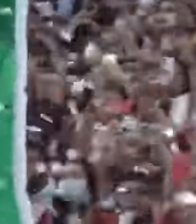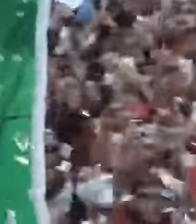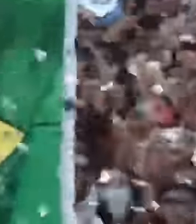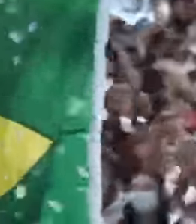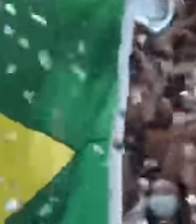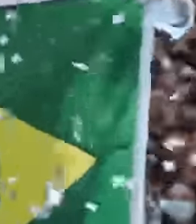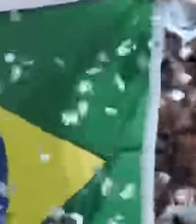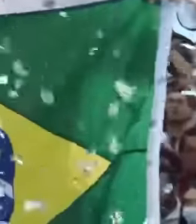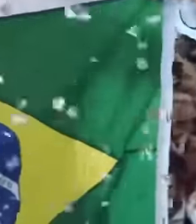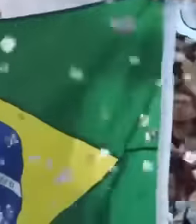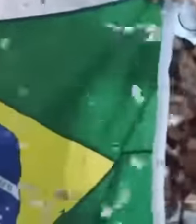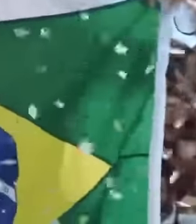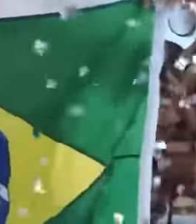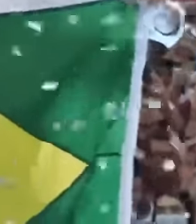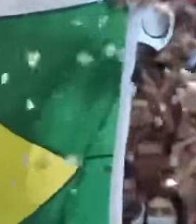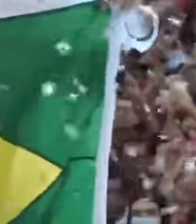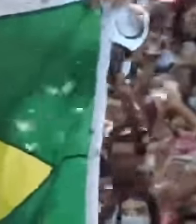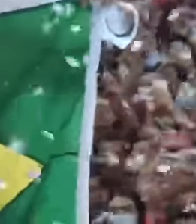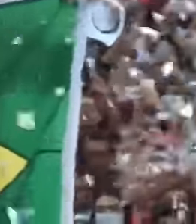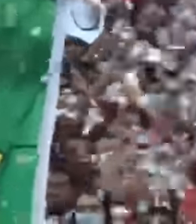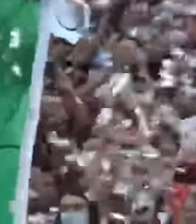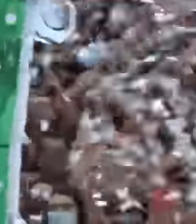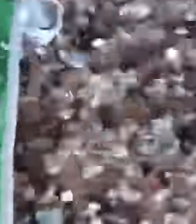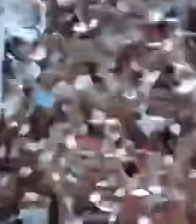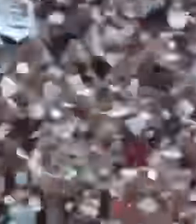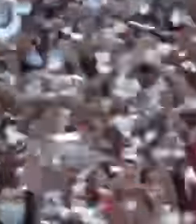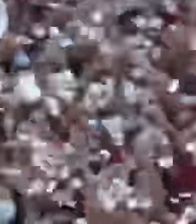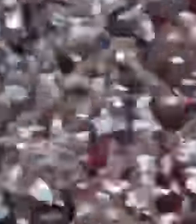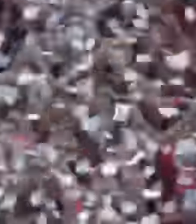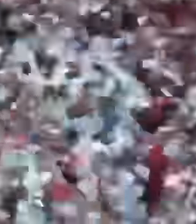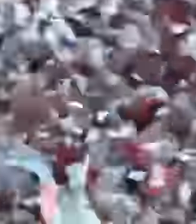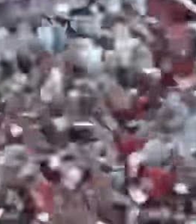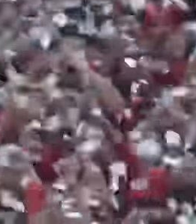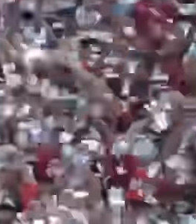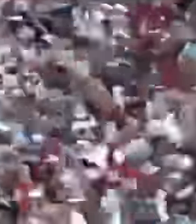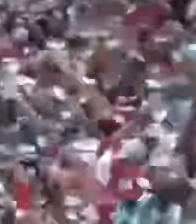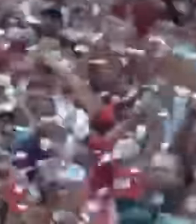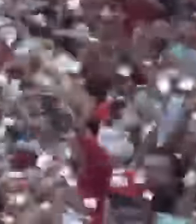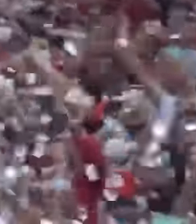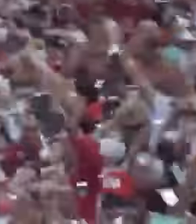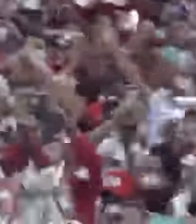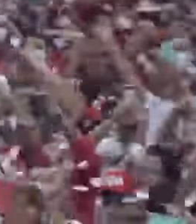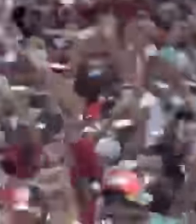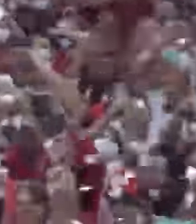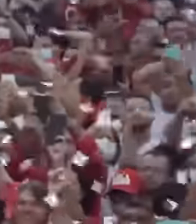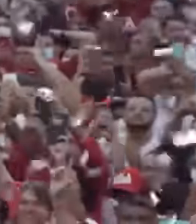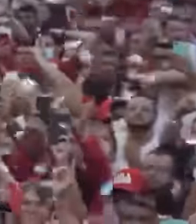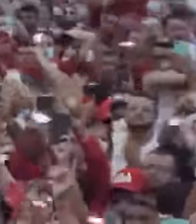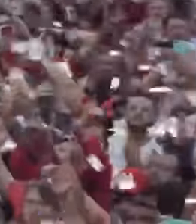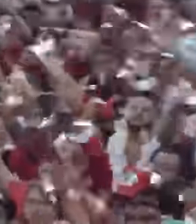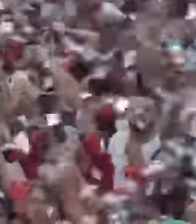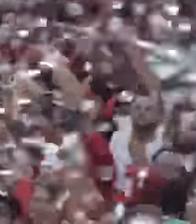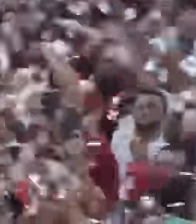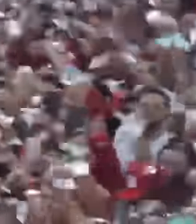Esperei e o coração segue pulsando, sem medo de ser